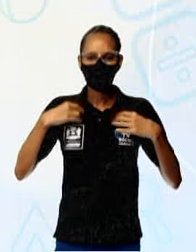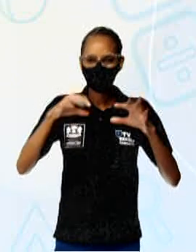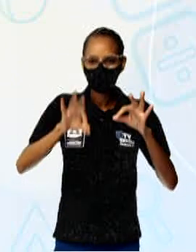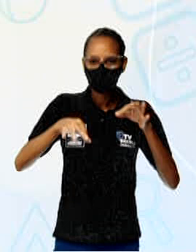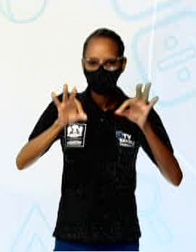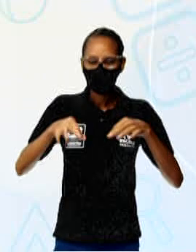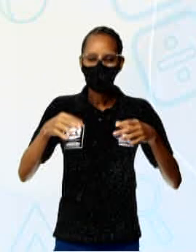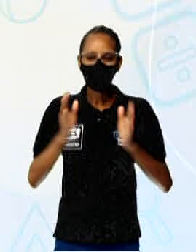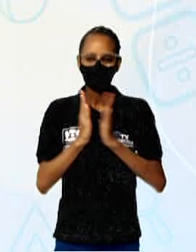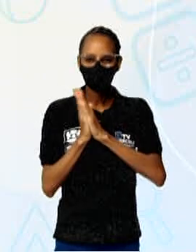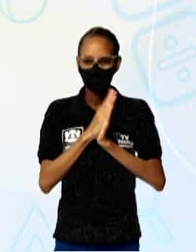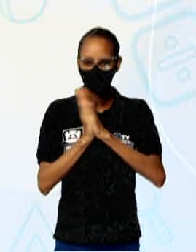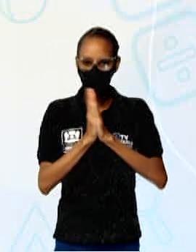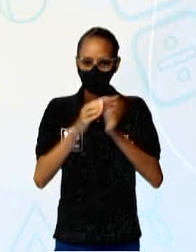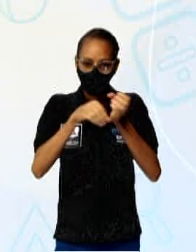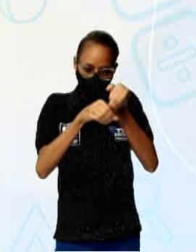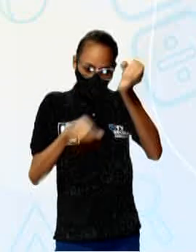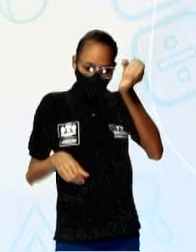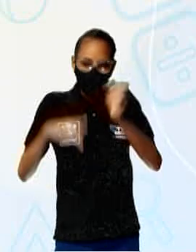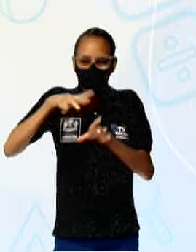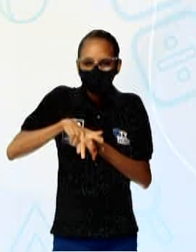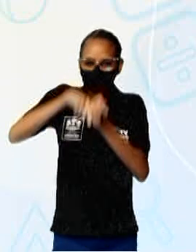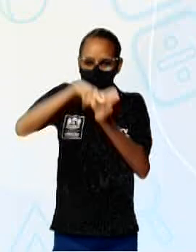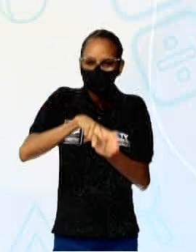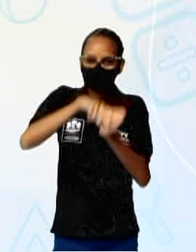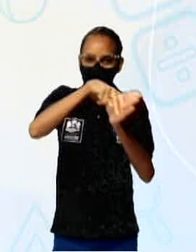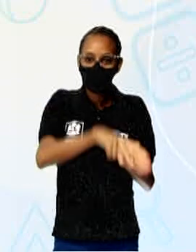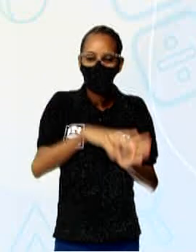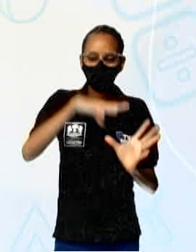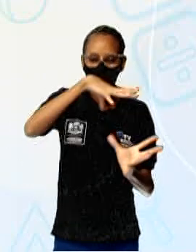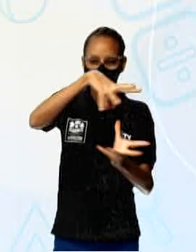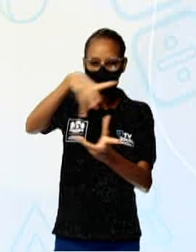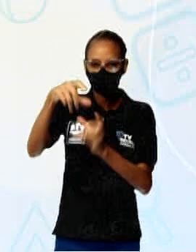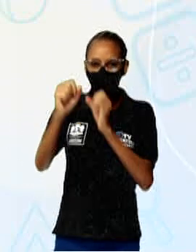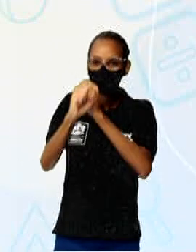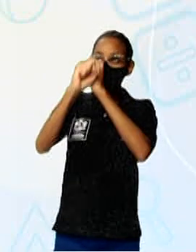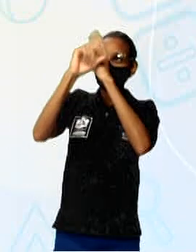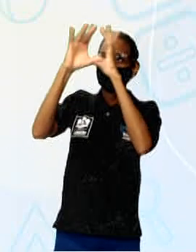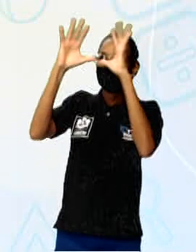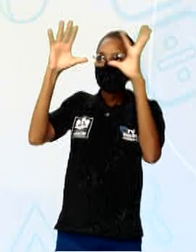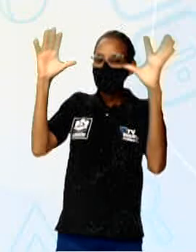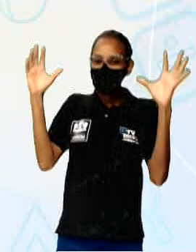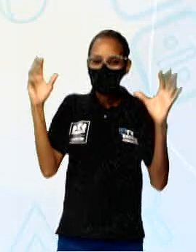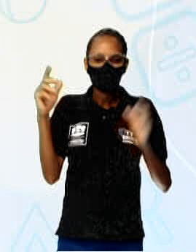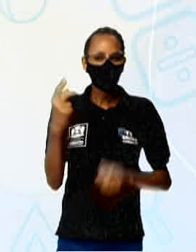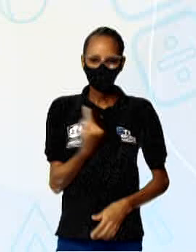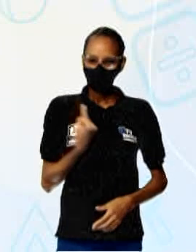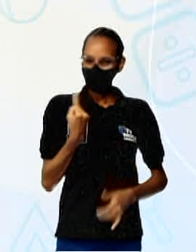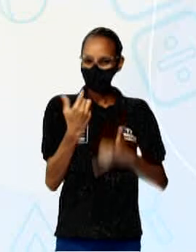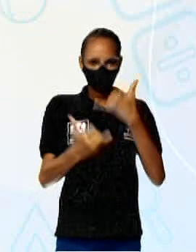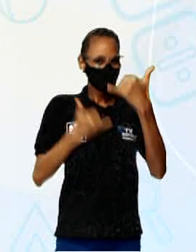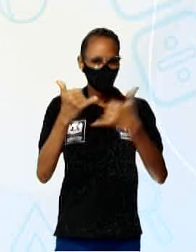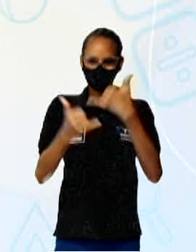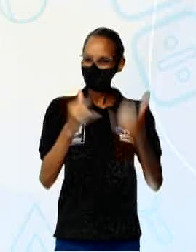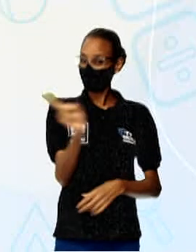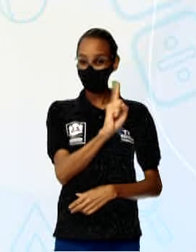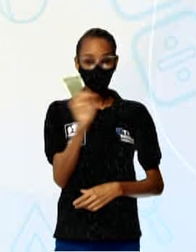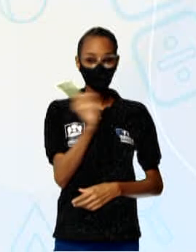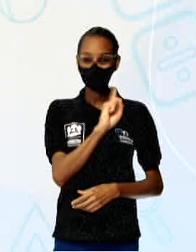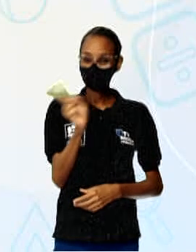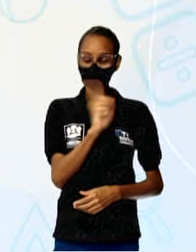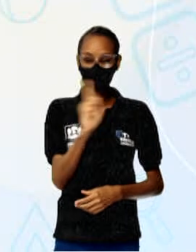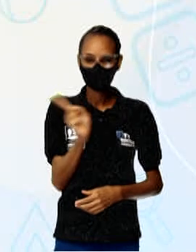boneca cabo de vassoura um cavalinho no Mundo da Imaginação ninguém brinca sozinho